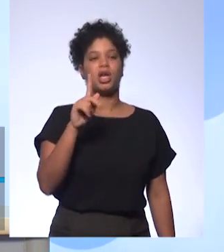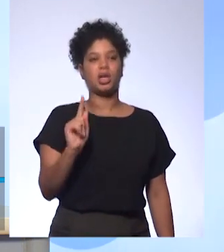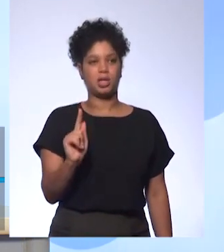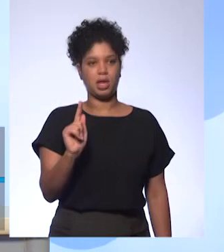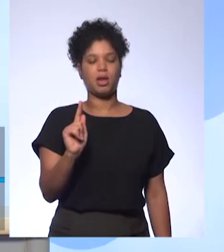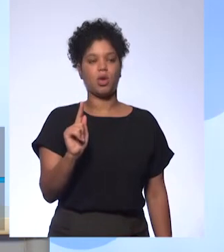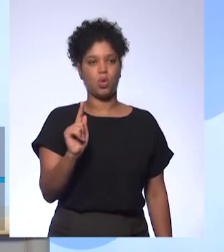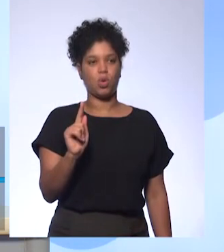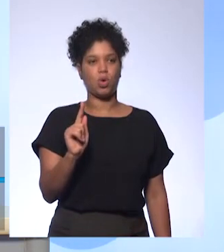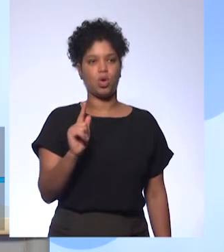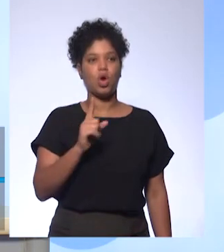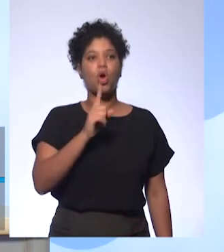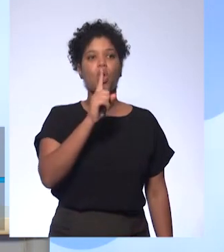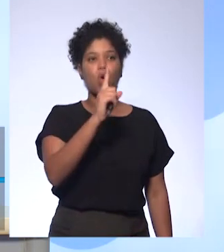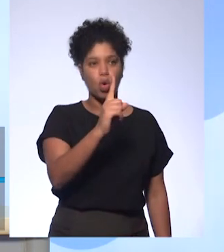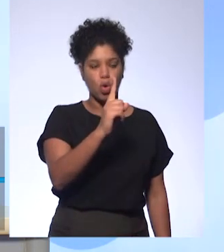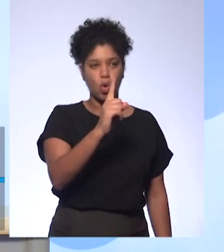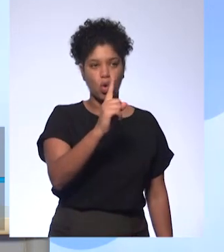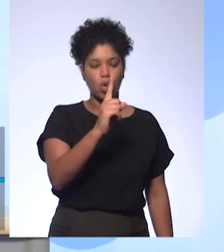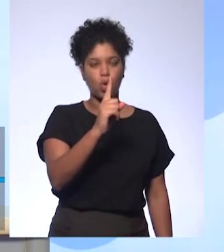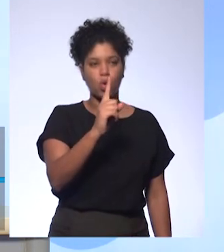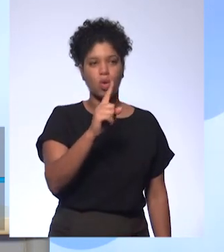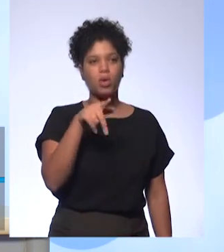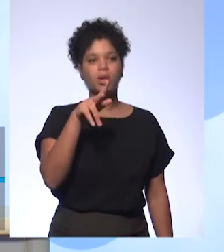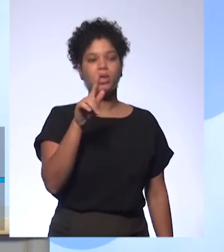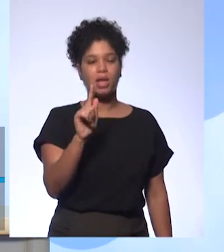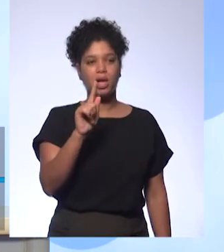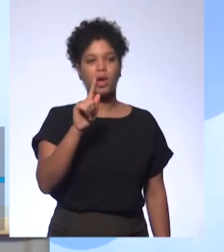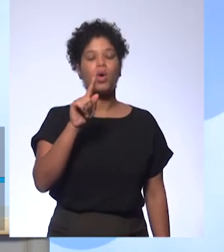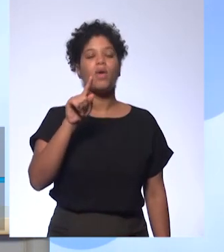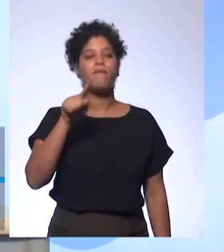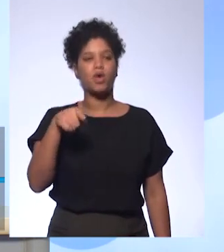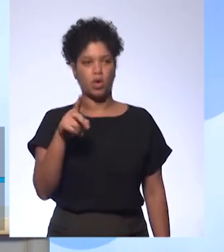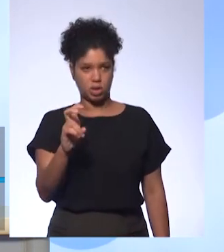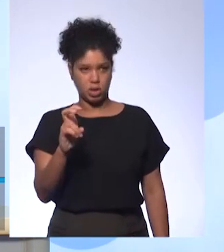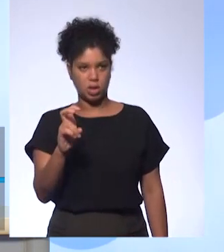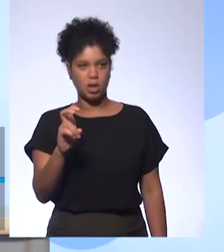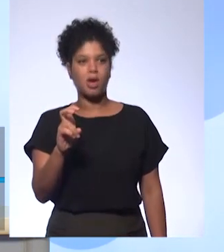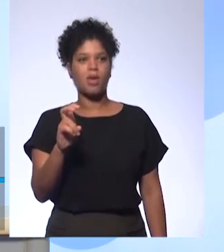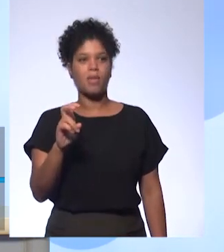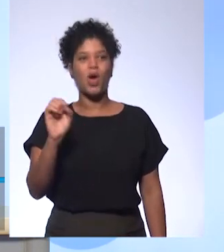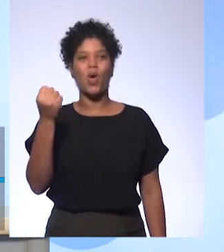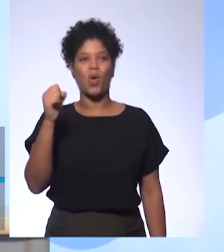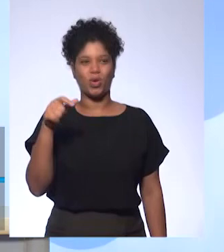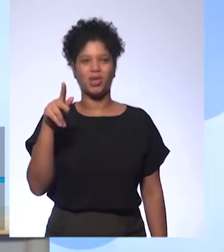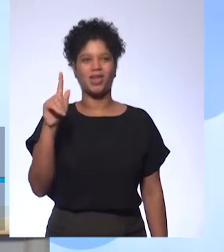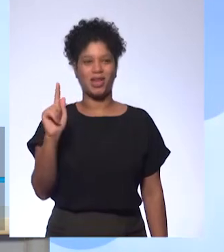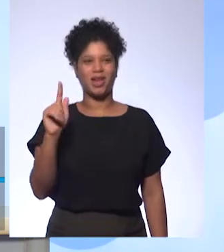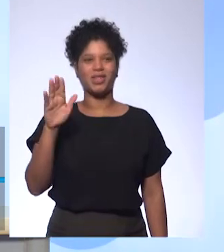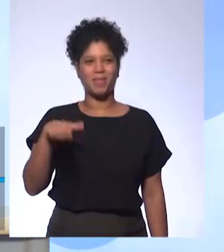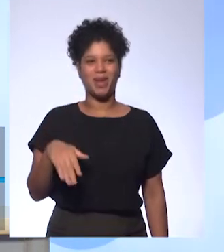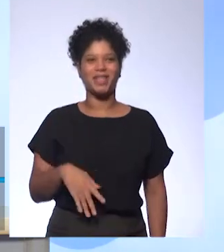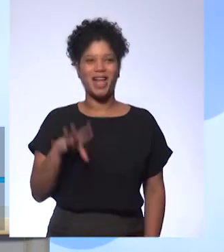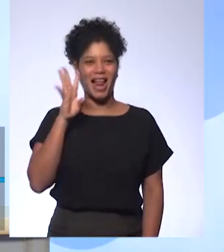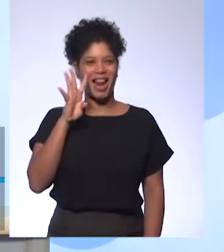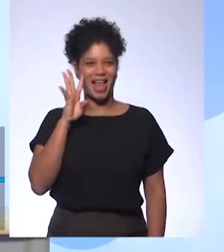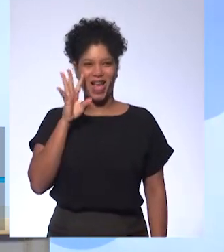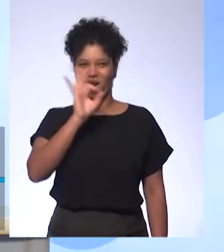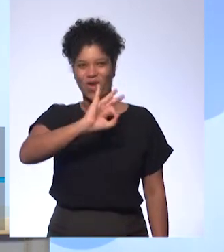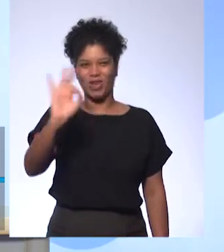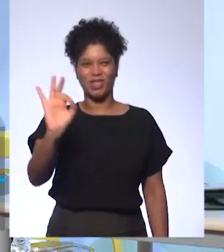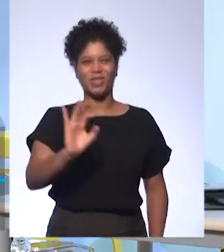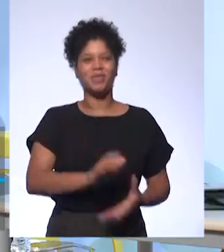né? 1,5 kg e 8,5 kg embaixo. Né? Bastante interação do pessoal. Legal. E aí,